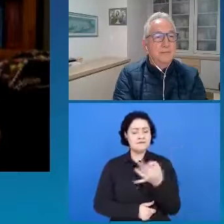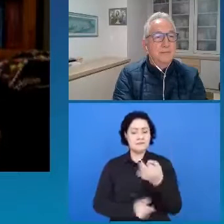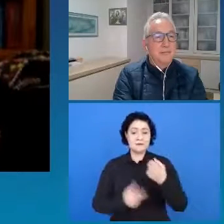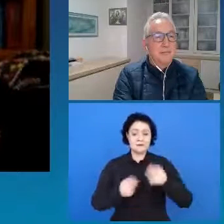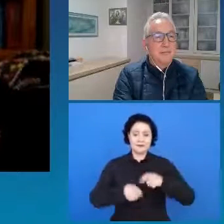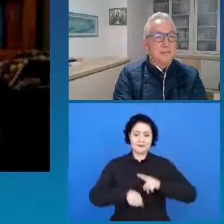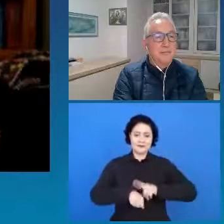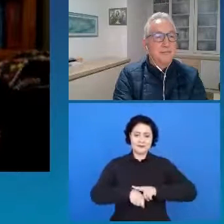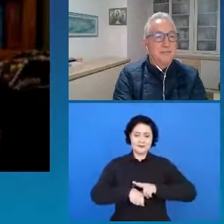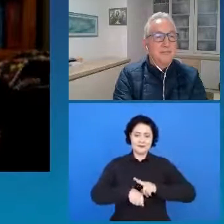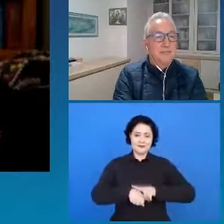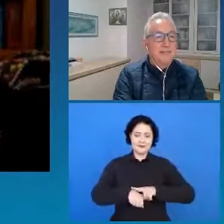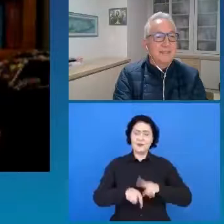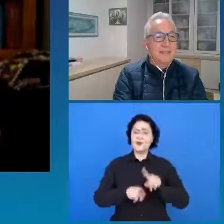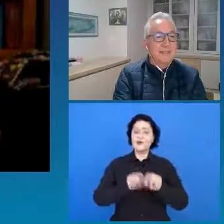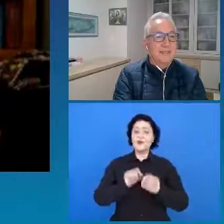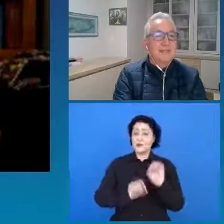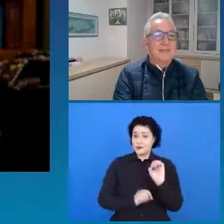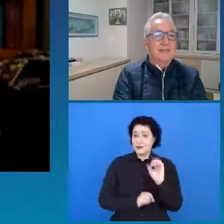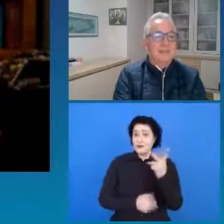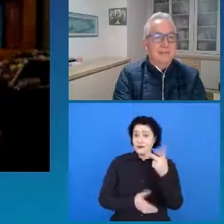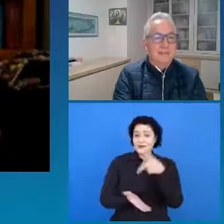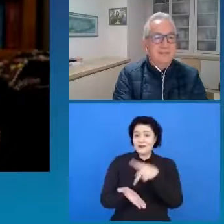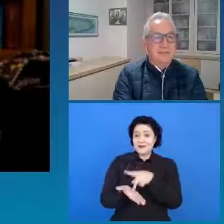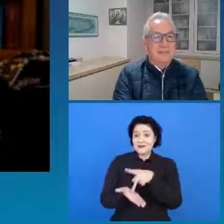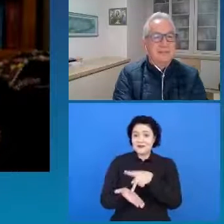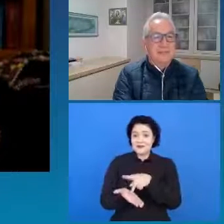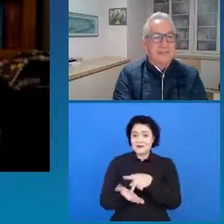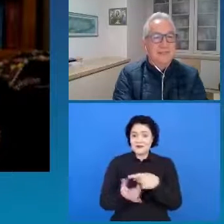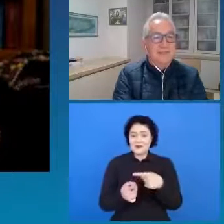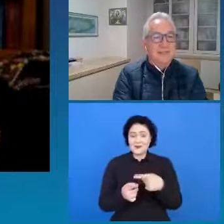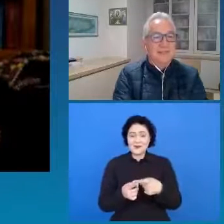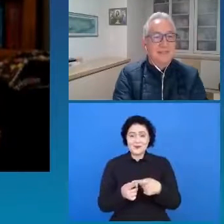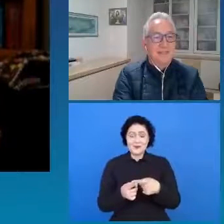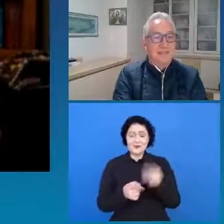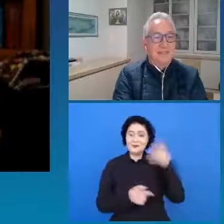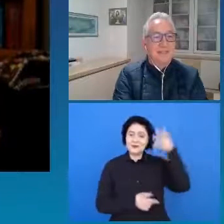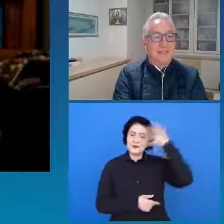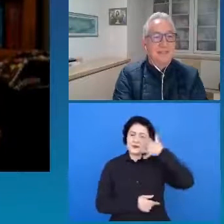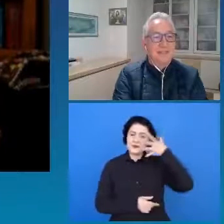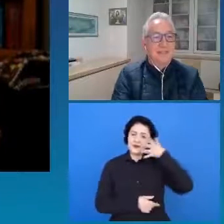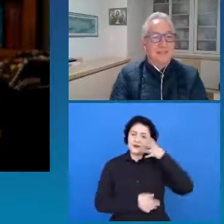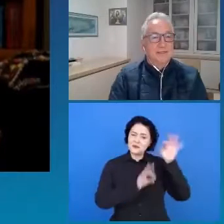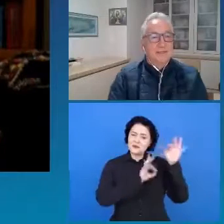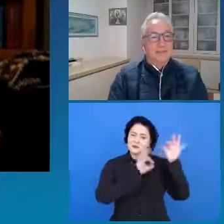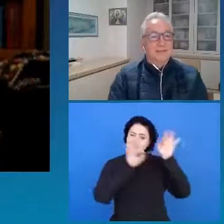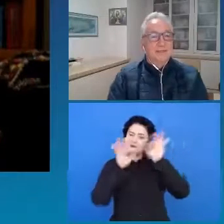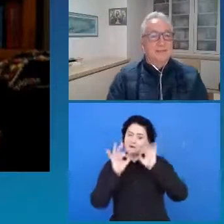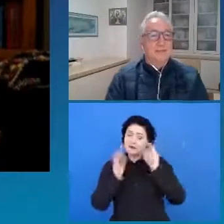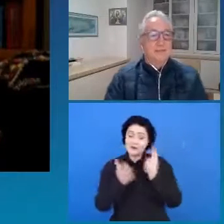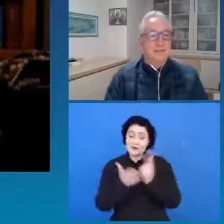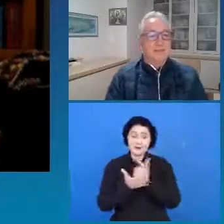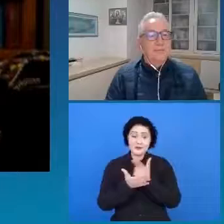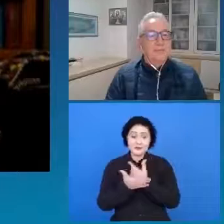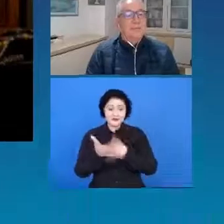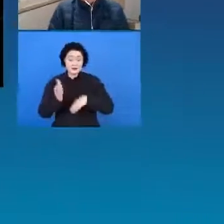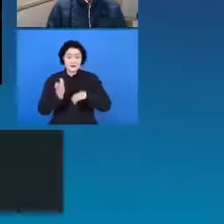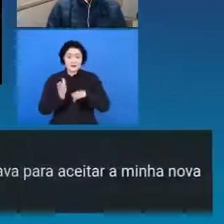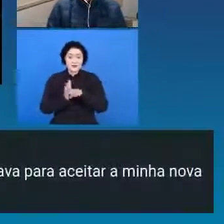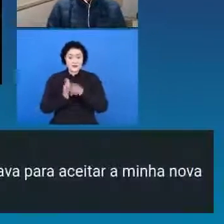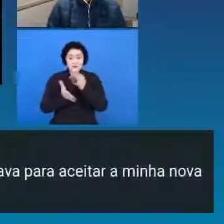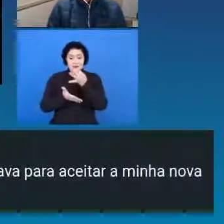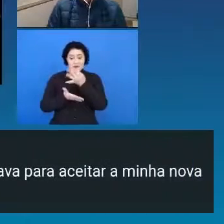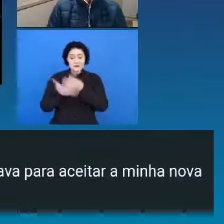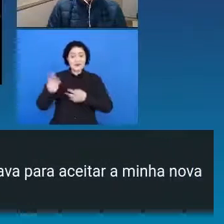precisava naquele momento e vocês vão ver que isso acontece muito quando a gente vai assistir uma palestra quando chega um livro Quando alguém nos mandar um